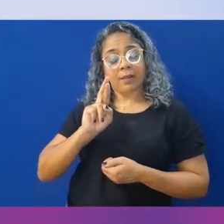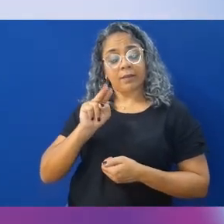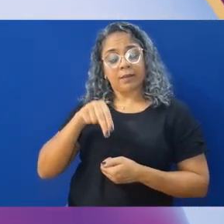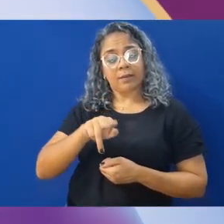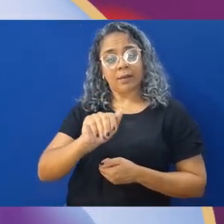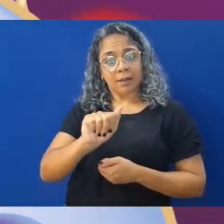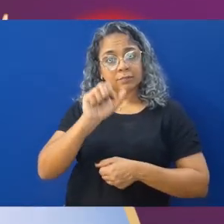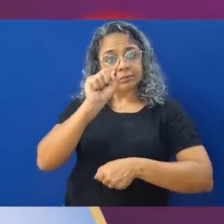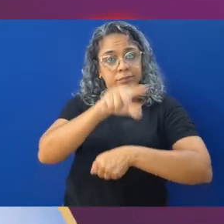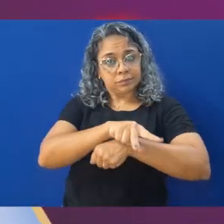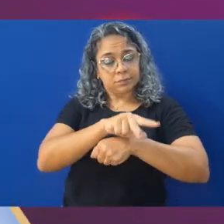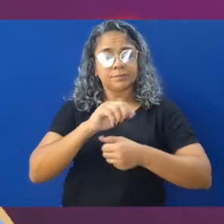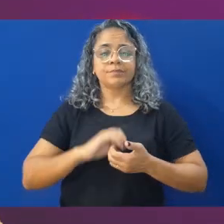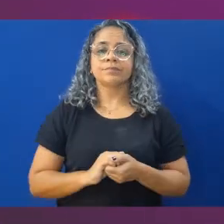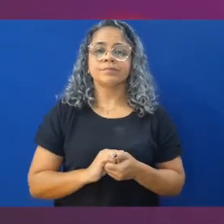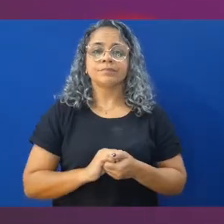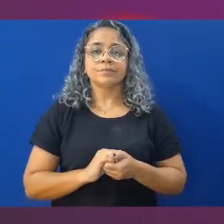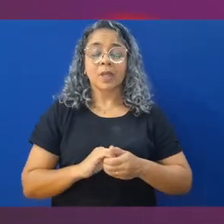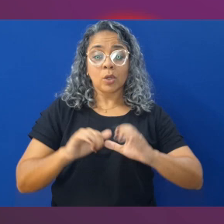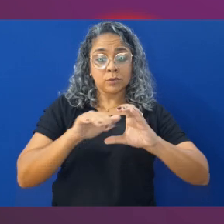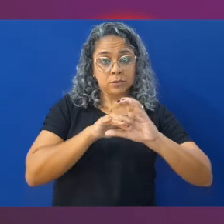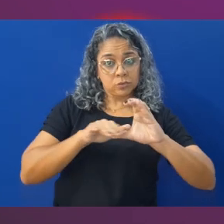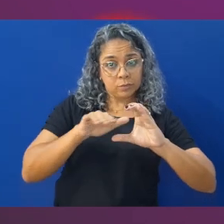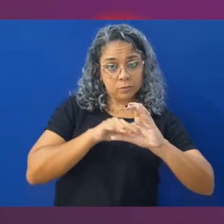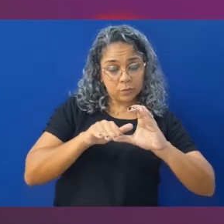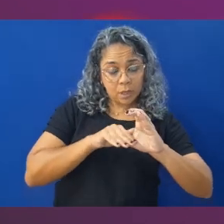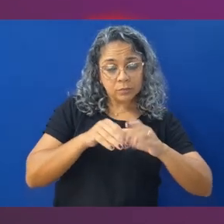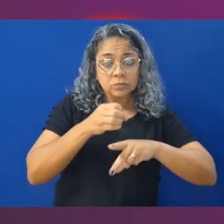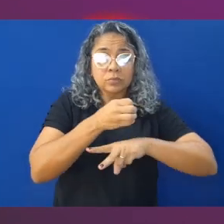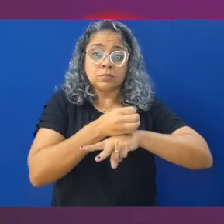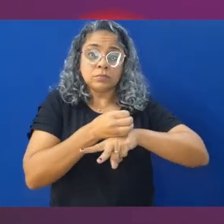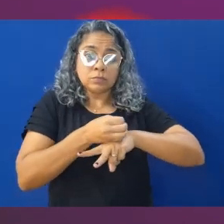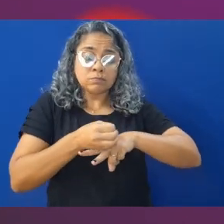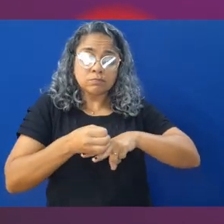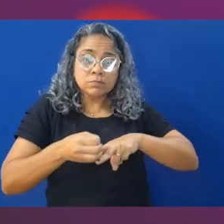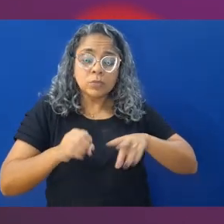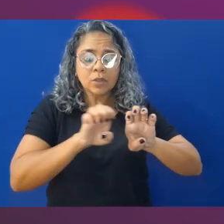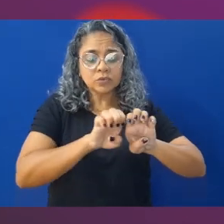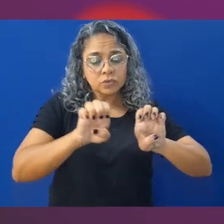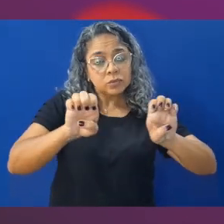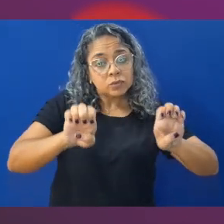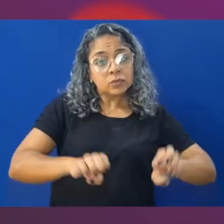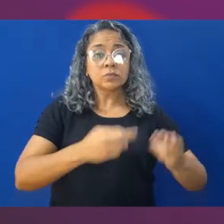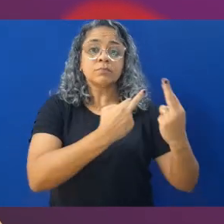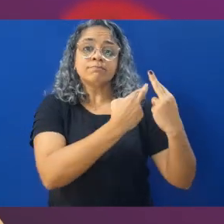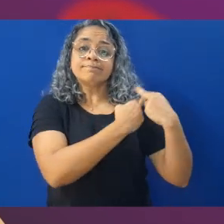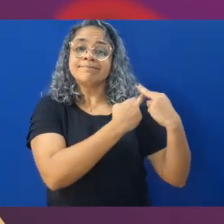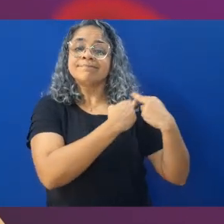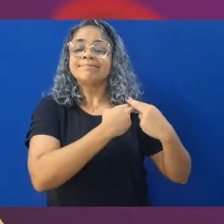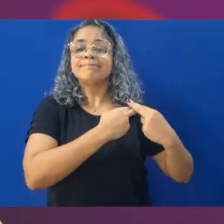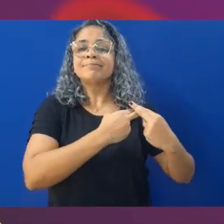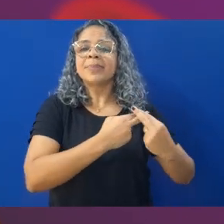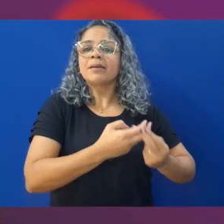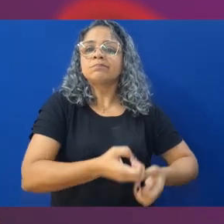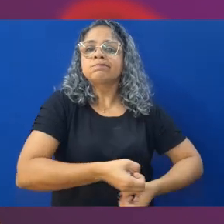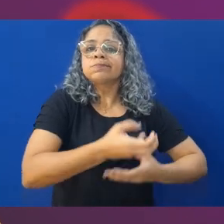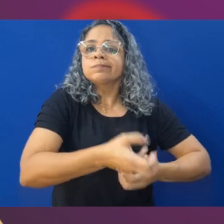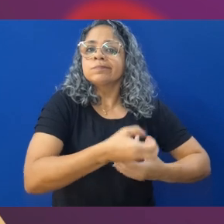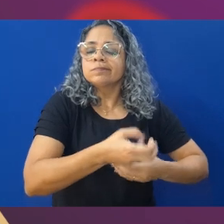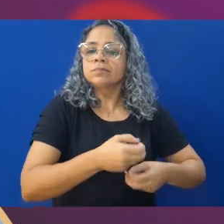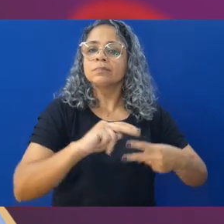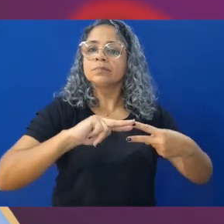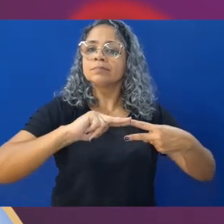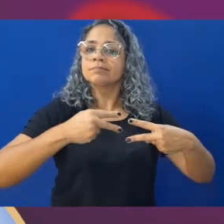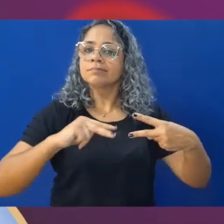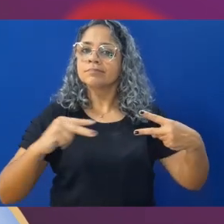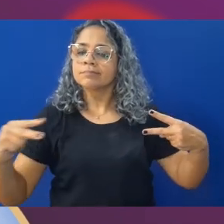No citoplasma, os ribossomos, que são as estruturas responsáveis pela produção de proteínas, leem as